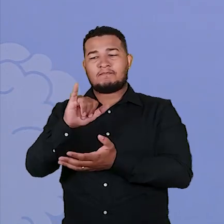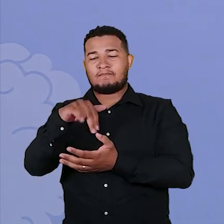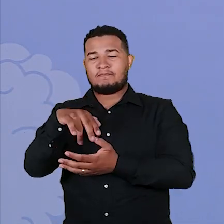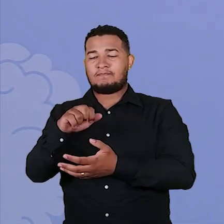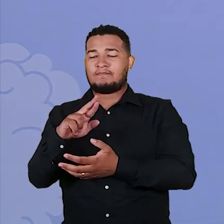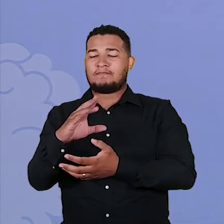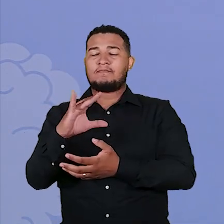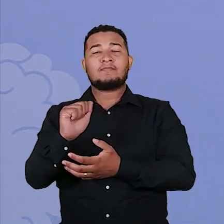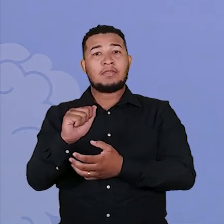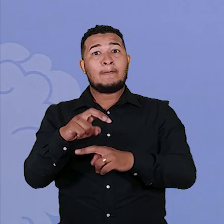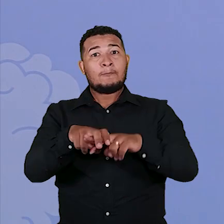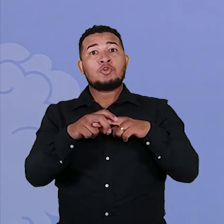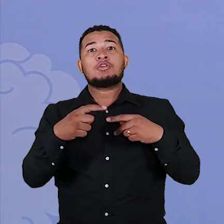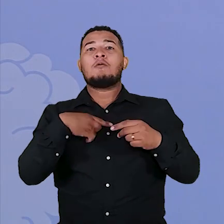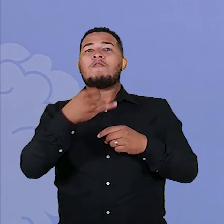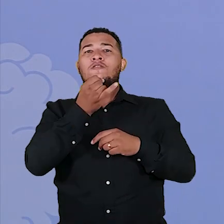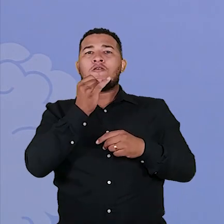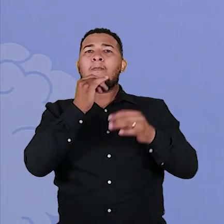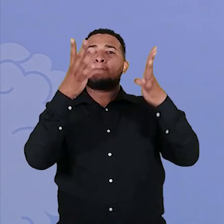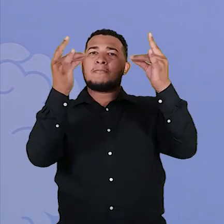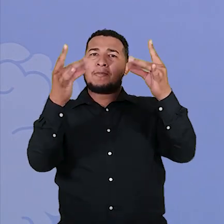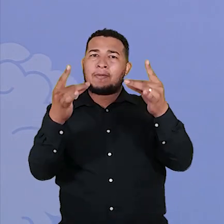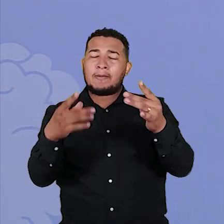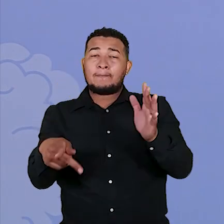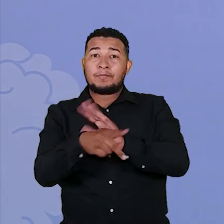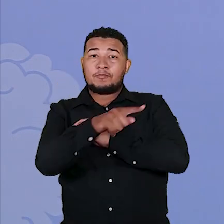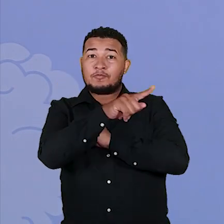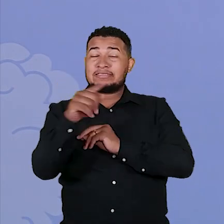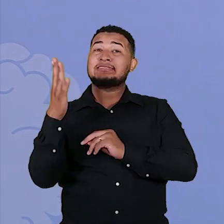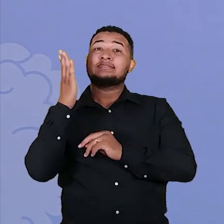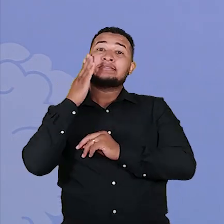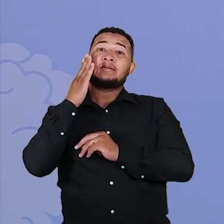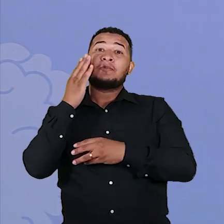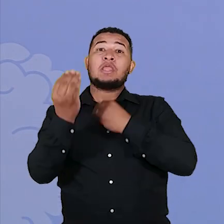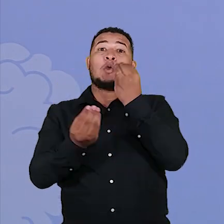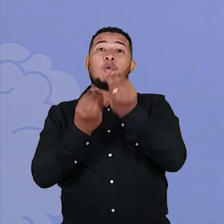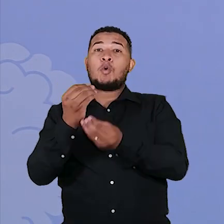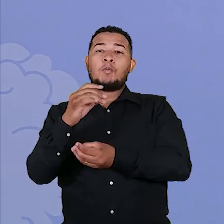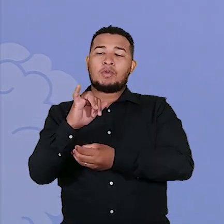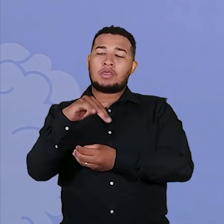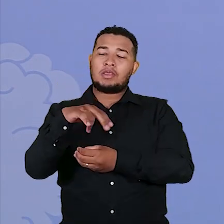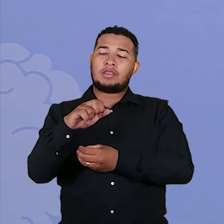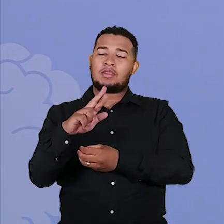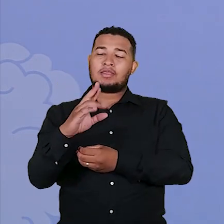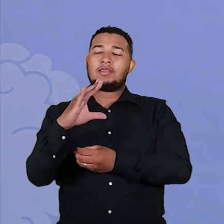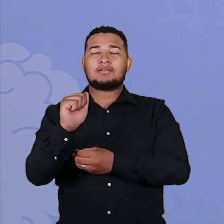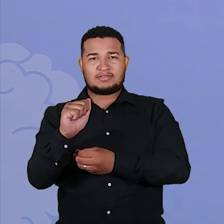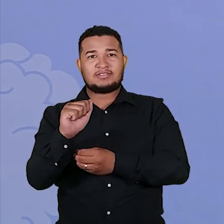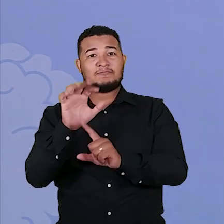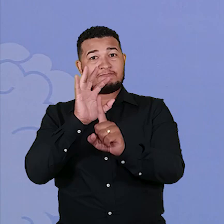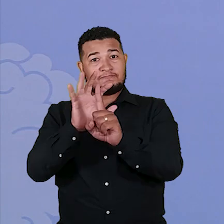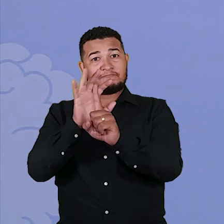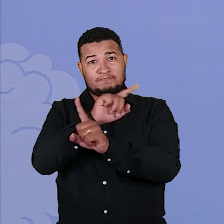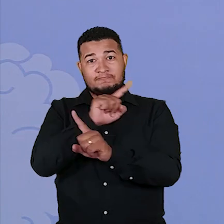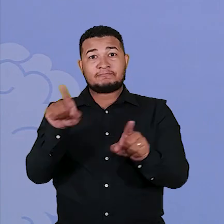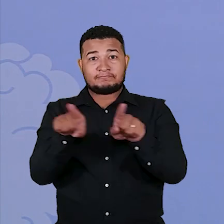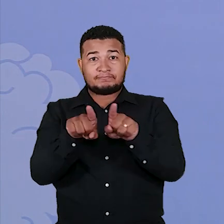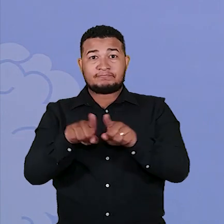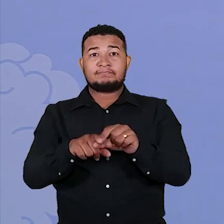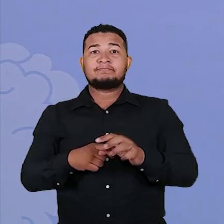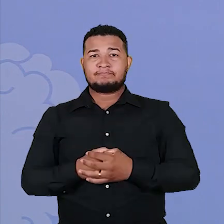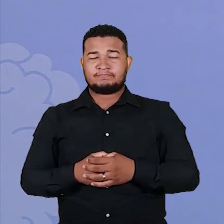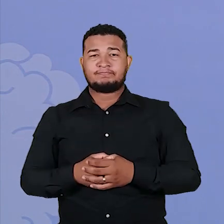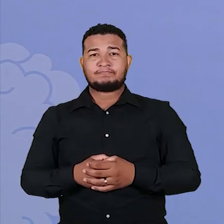aquilo ali por isso que eu tô dizendo que ficando tanto para vocês para você se localizar em como que aí nessa afeta vocês tá